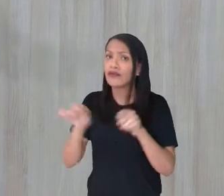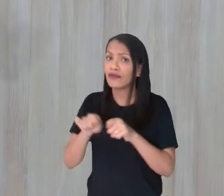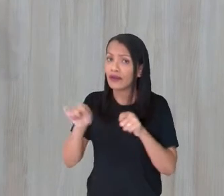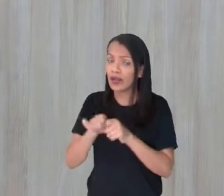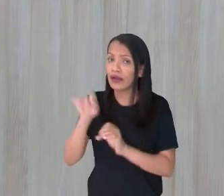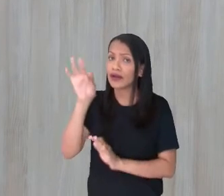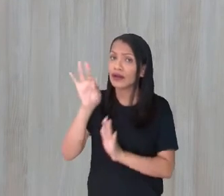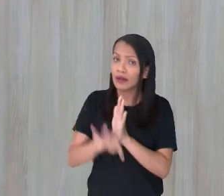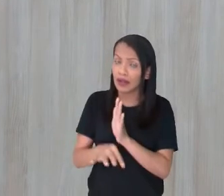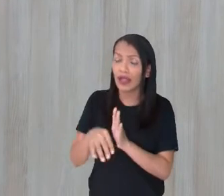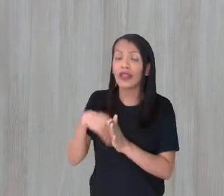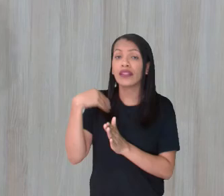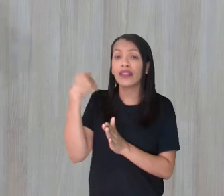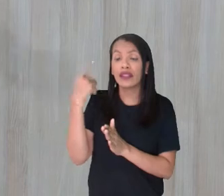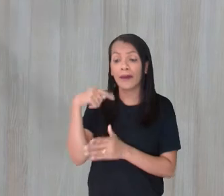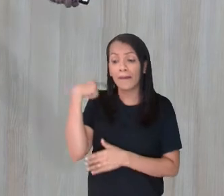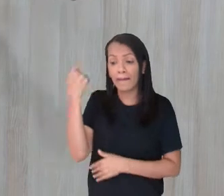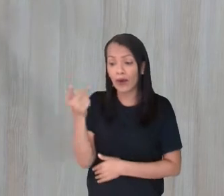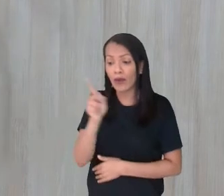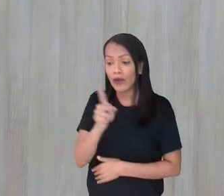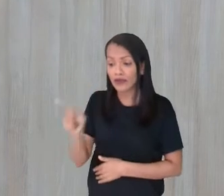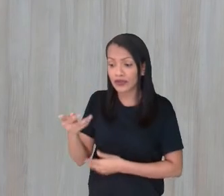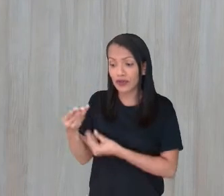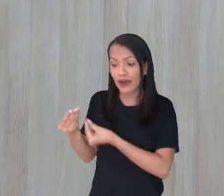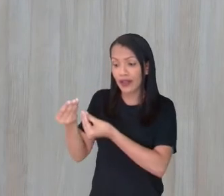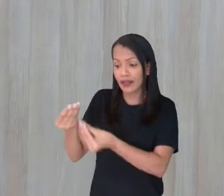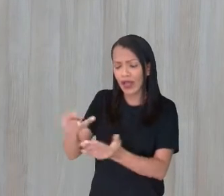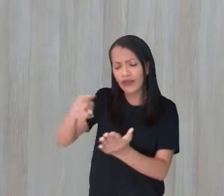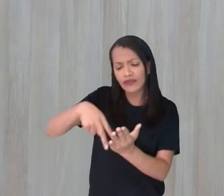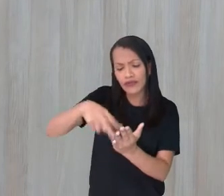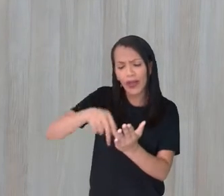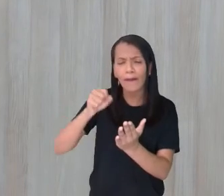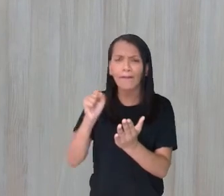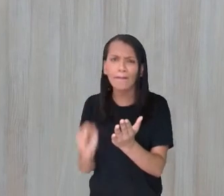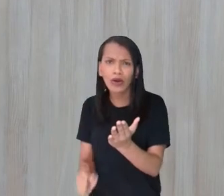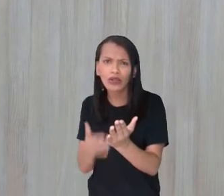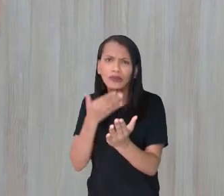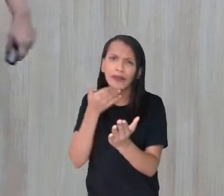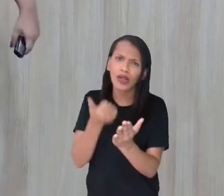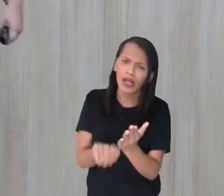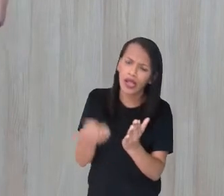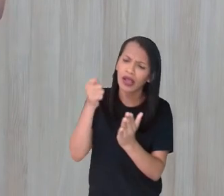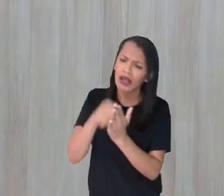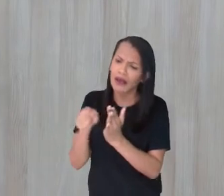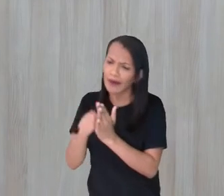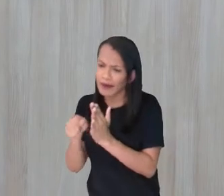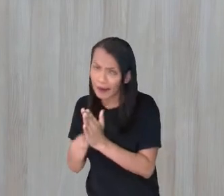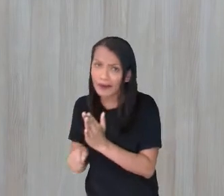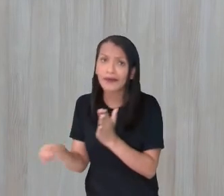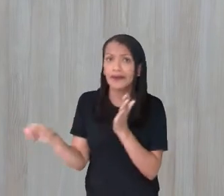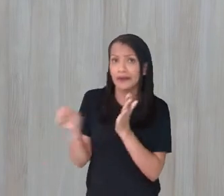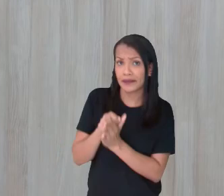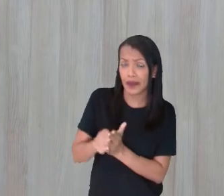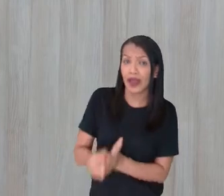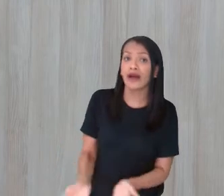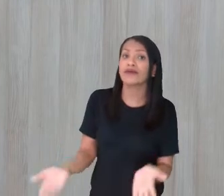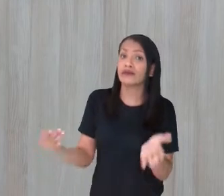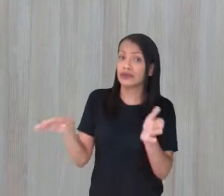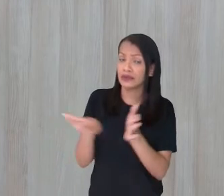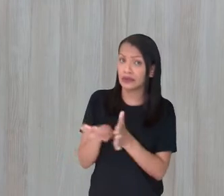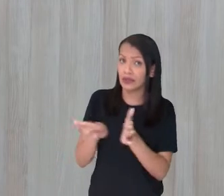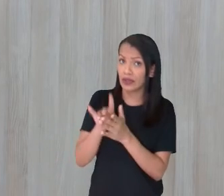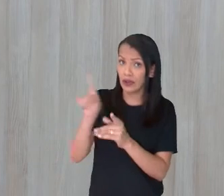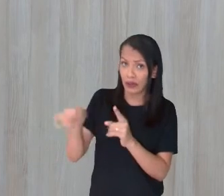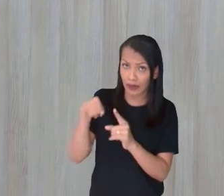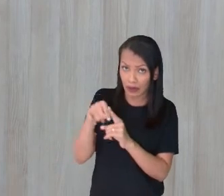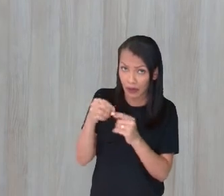Depois, compartilha com a sua professora, seu professor, vê o que é que pode melhorar, reescreve, apaga e a gente vai chegar lá no nosso